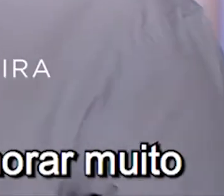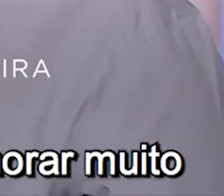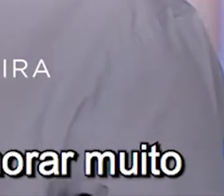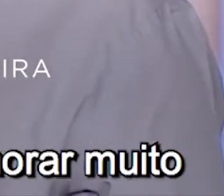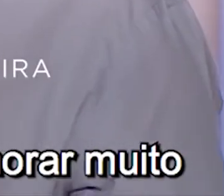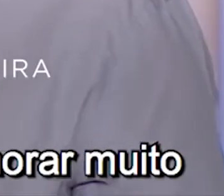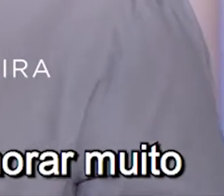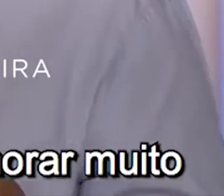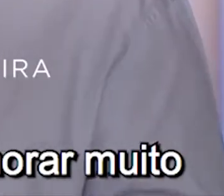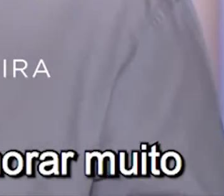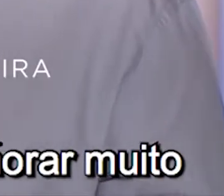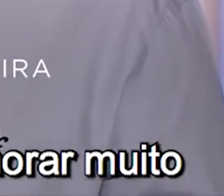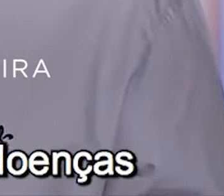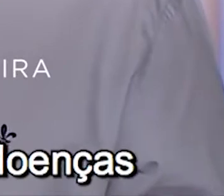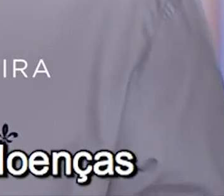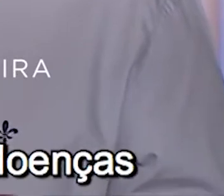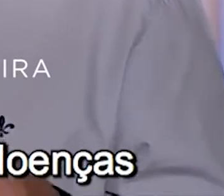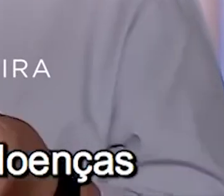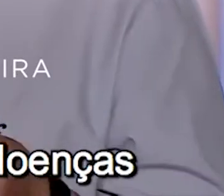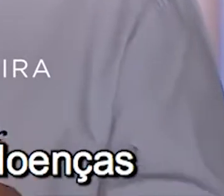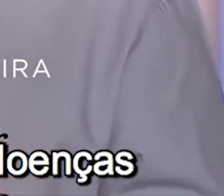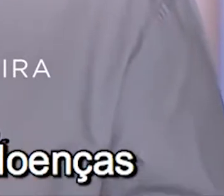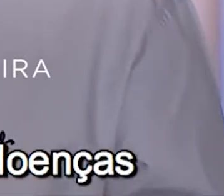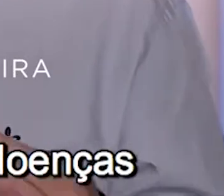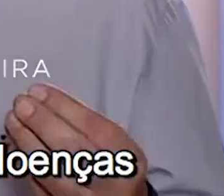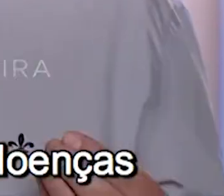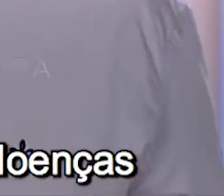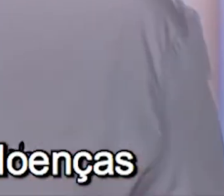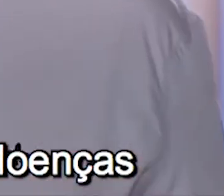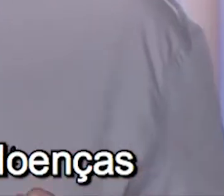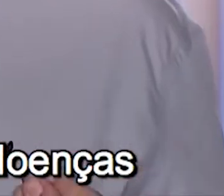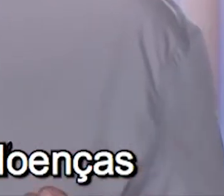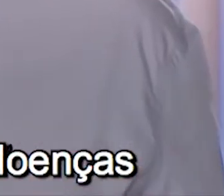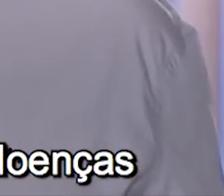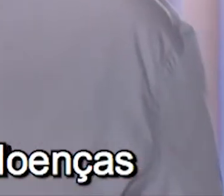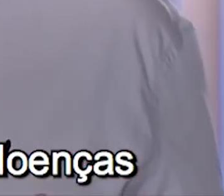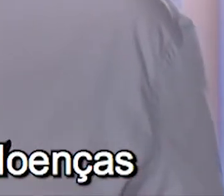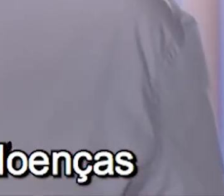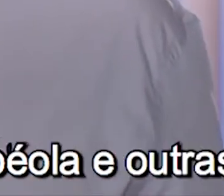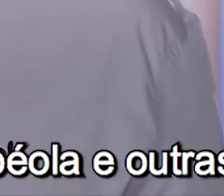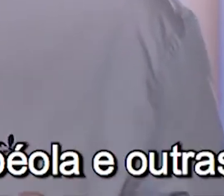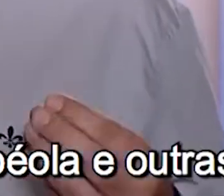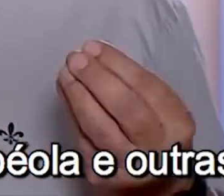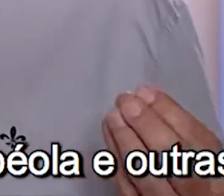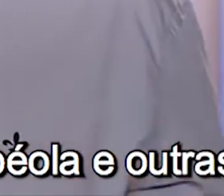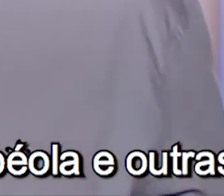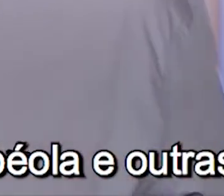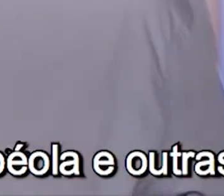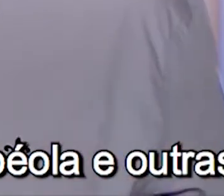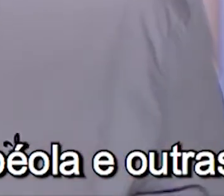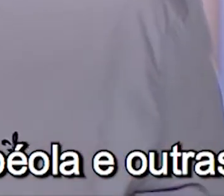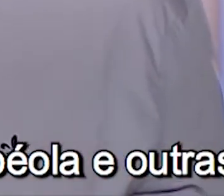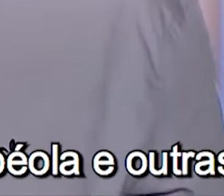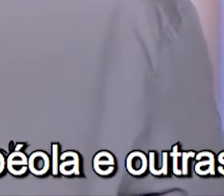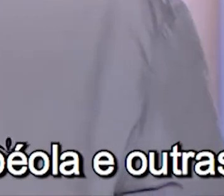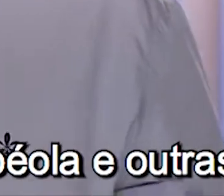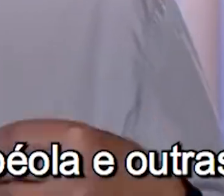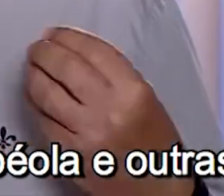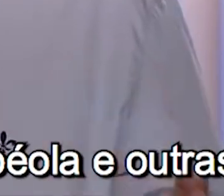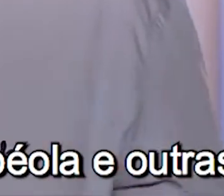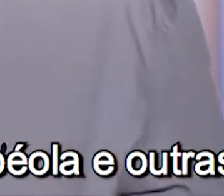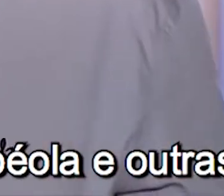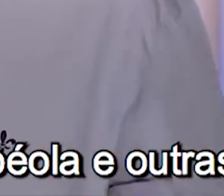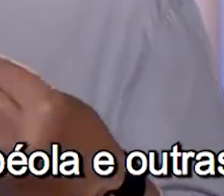comemorar, né, muito que existe vacina protegendo seu filho de doenças como a poliomielite, como